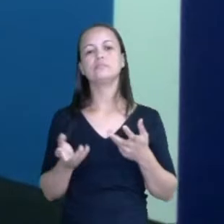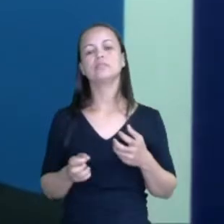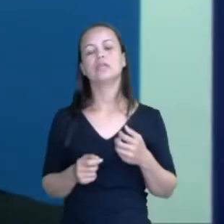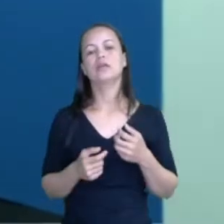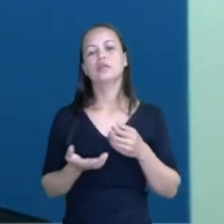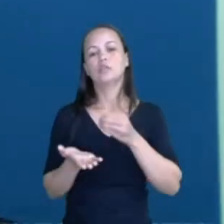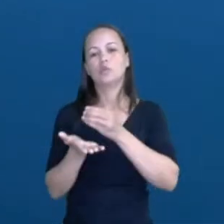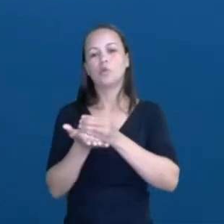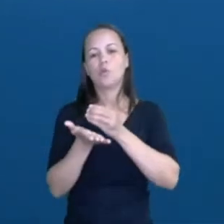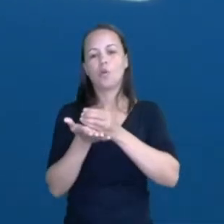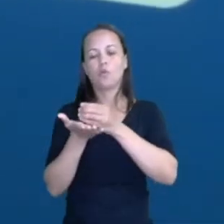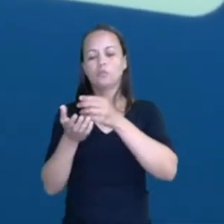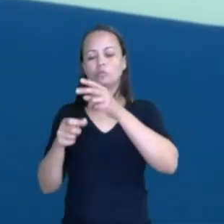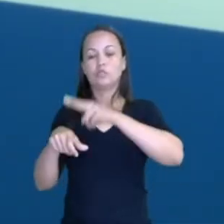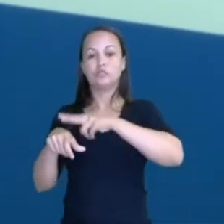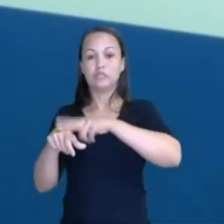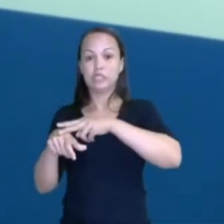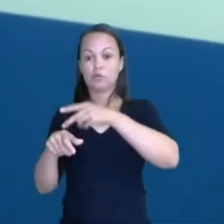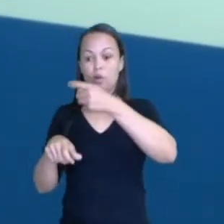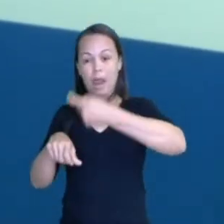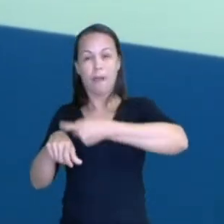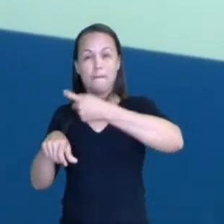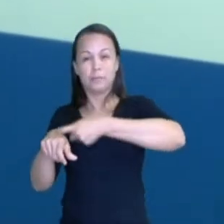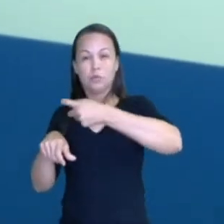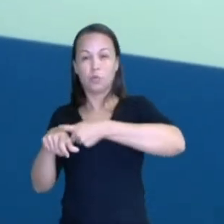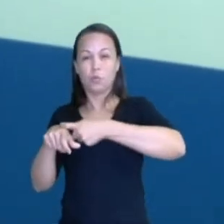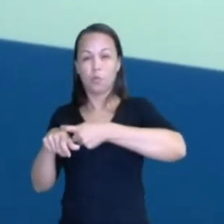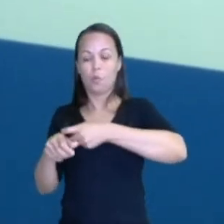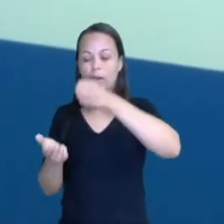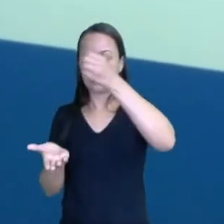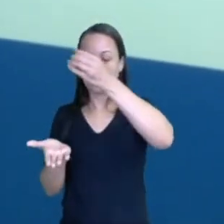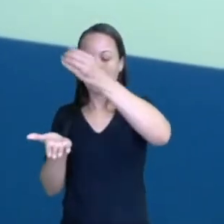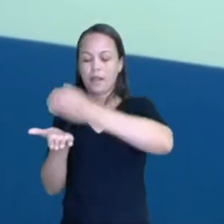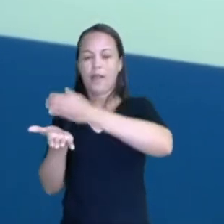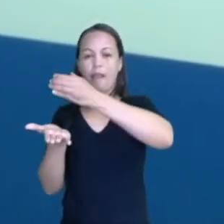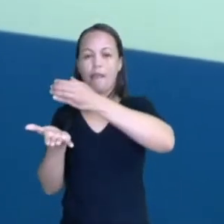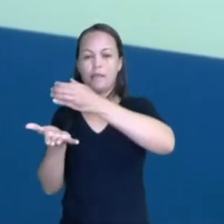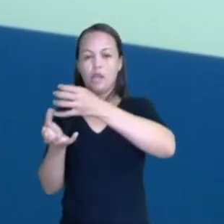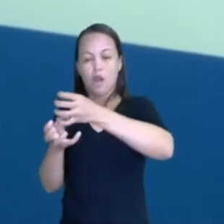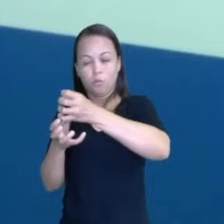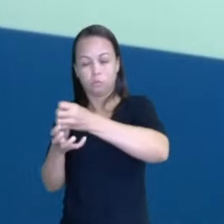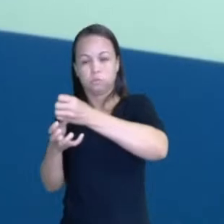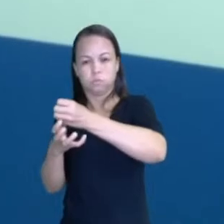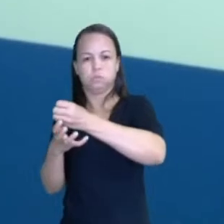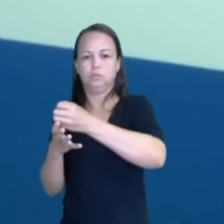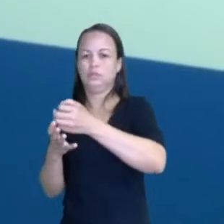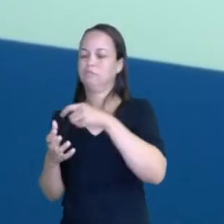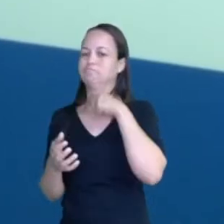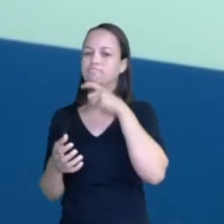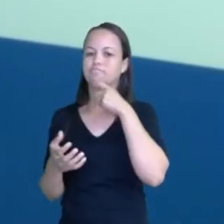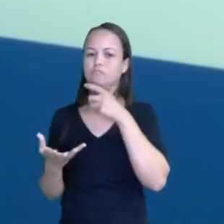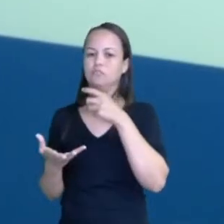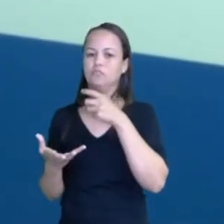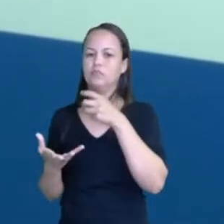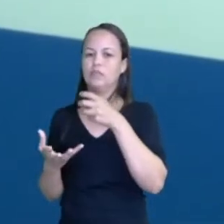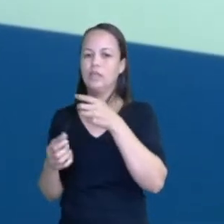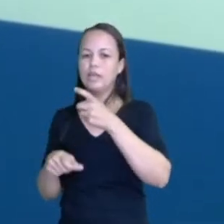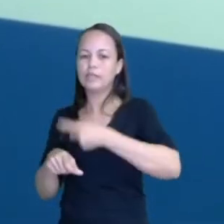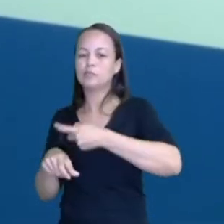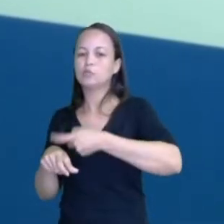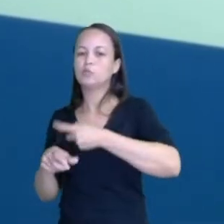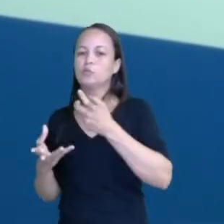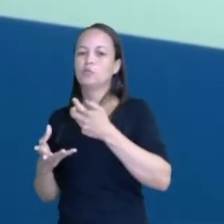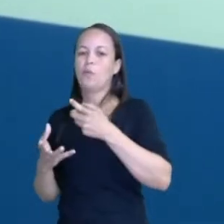ser menos flexível, ele ser mais duro, a gente não consegue flexionar o copo. Eu aperto, não consigo flexionar. Ele é mais